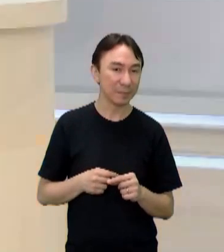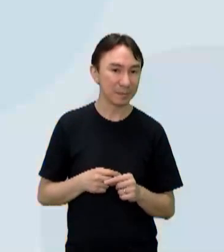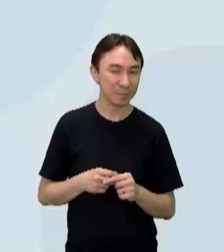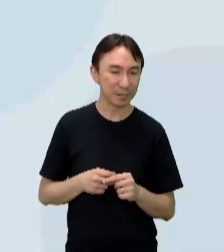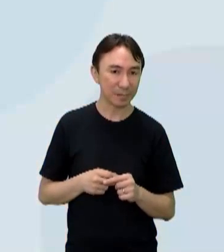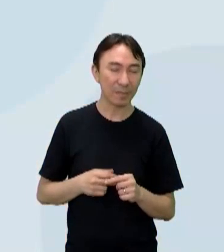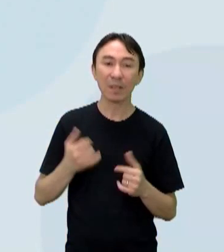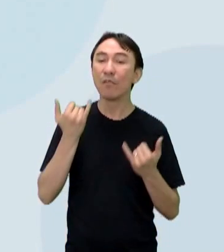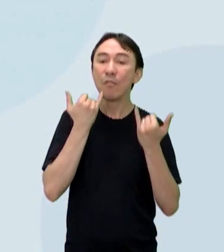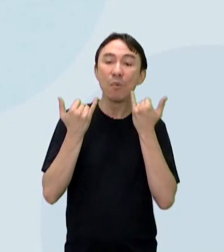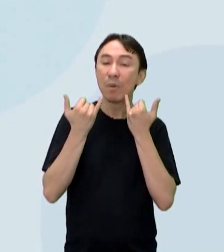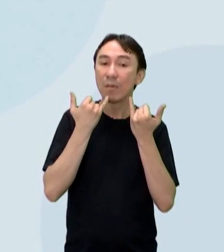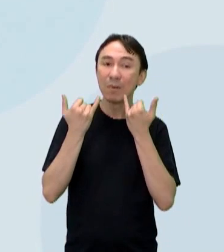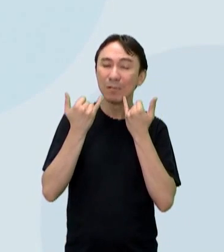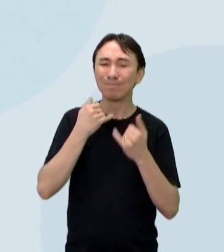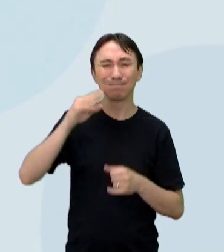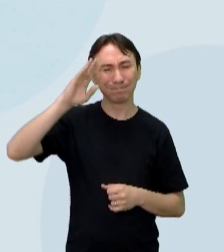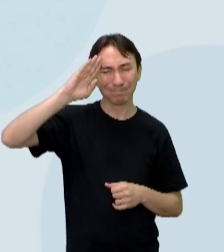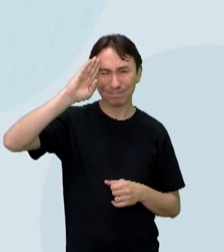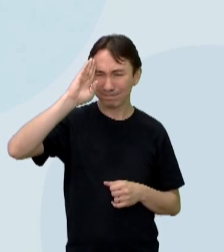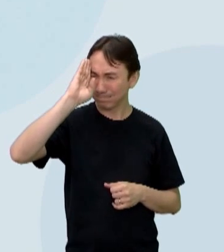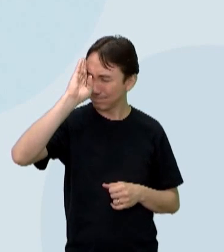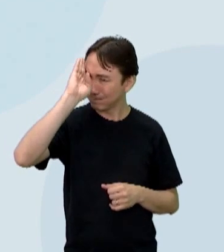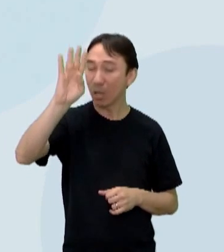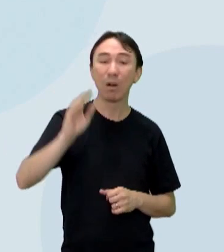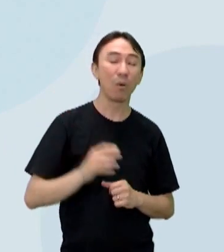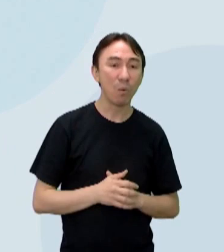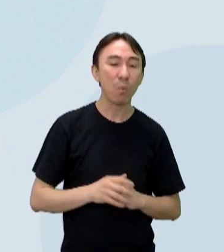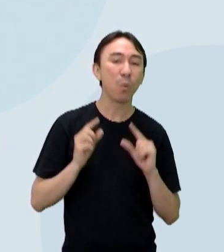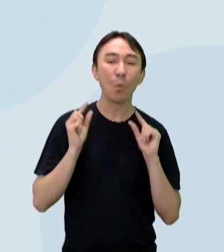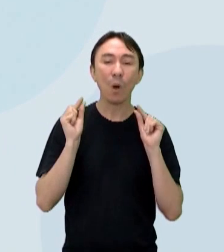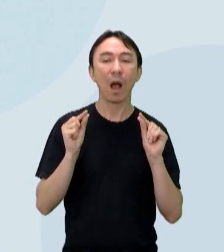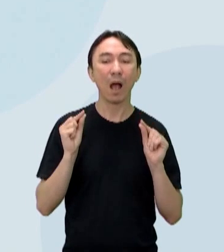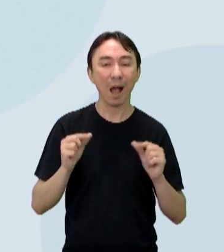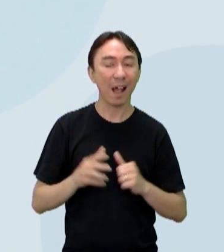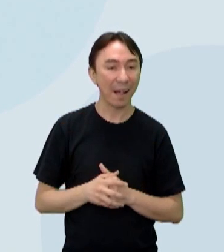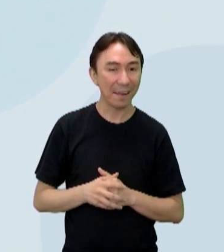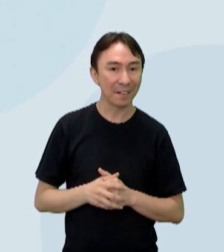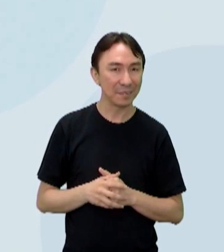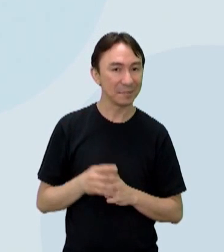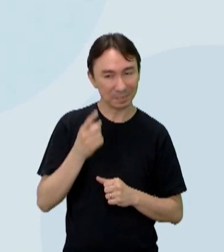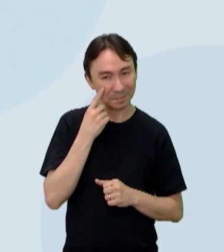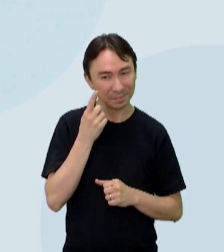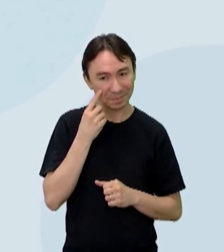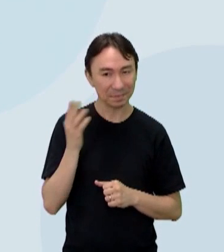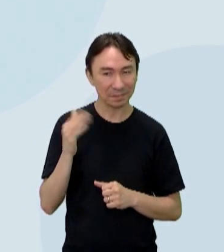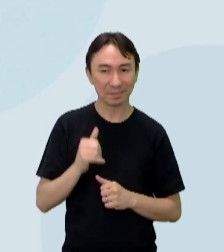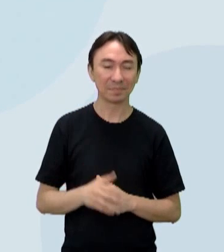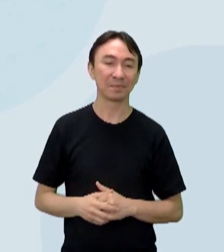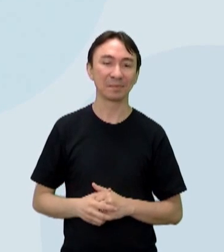informação principal. O que é principal, então? Vamos lá?